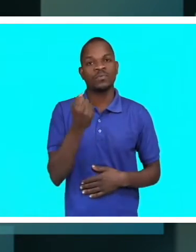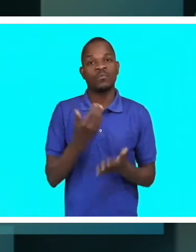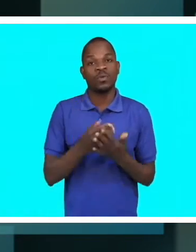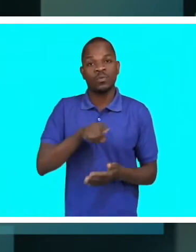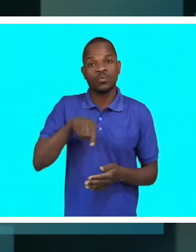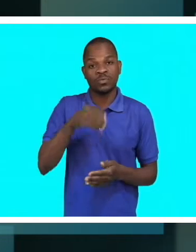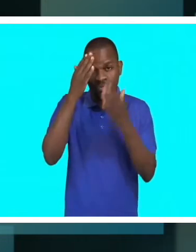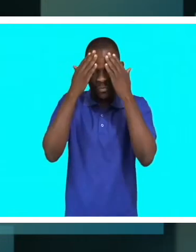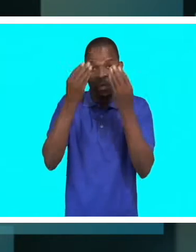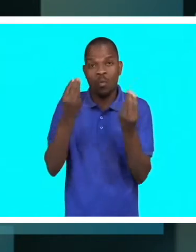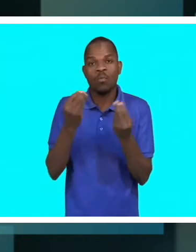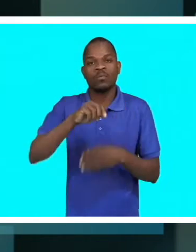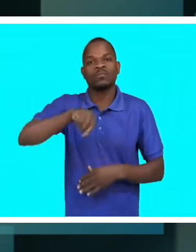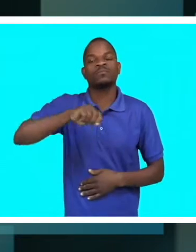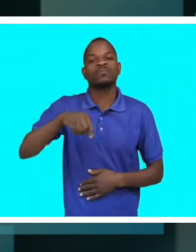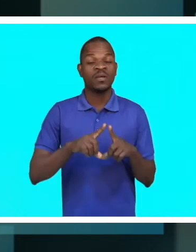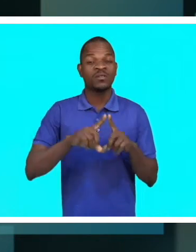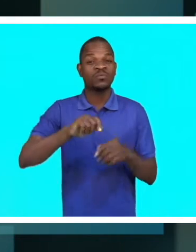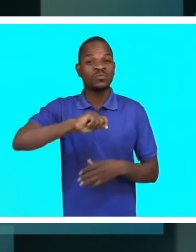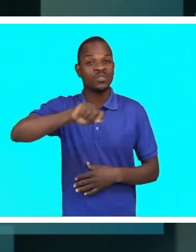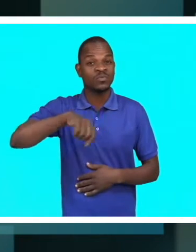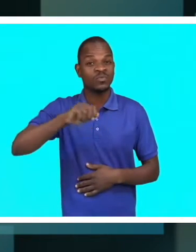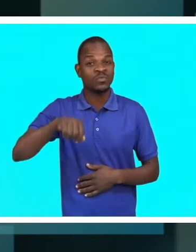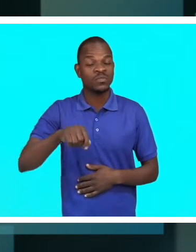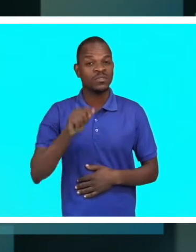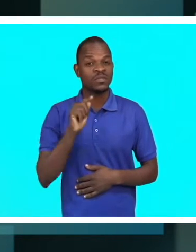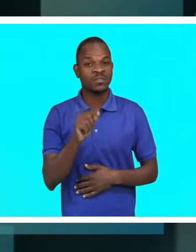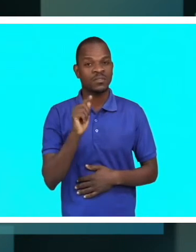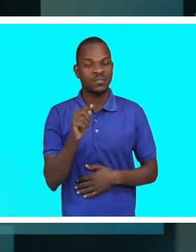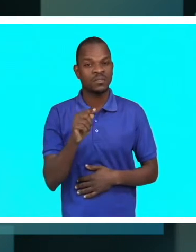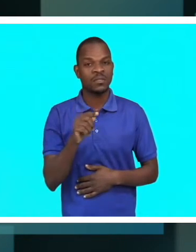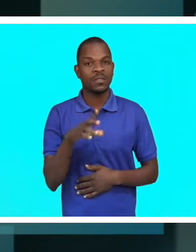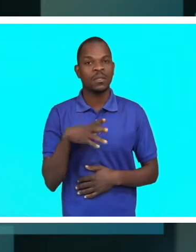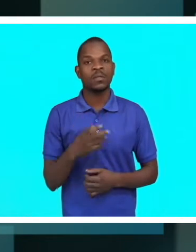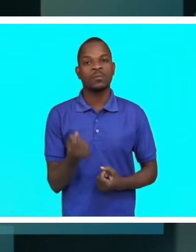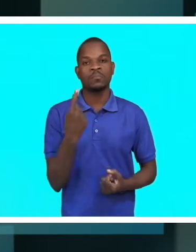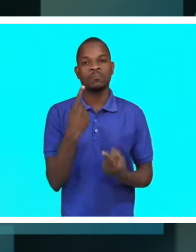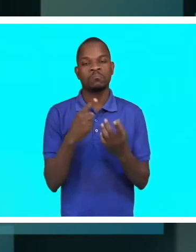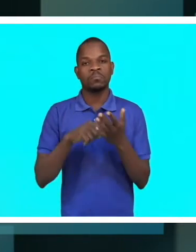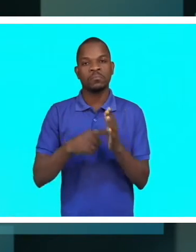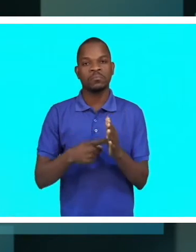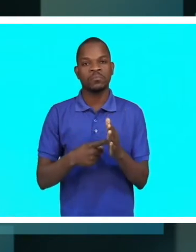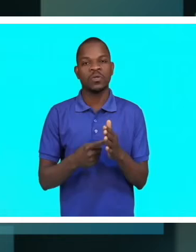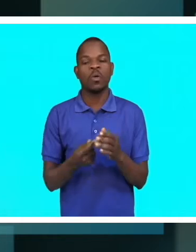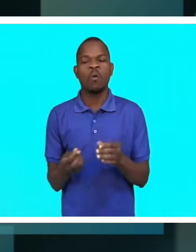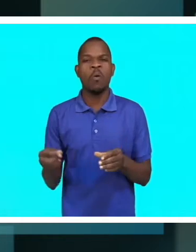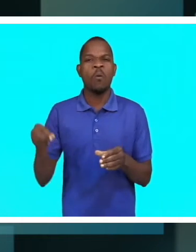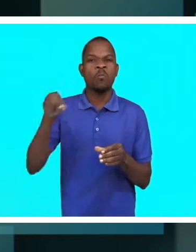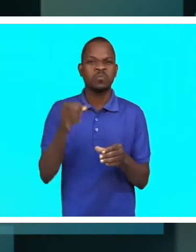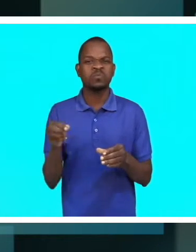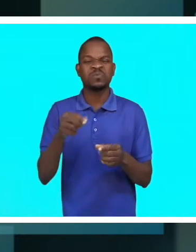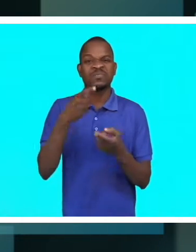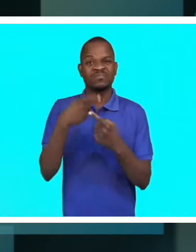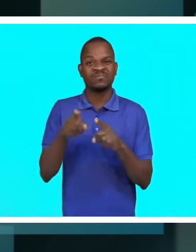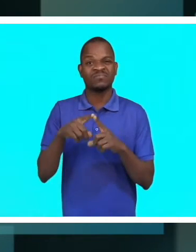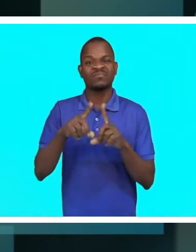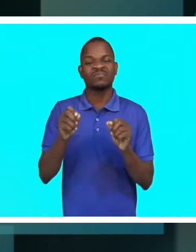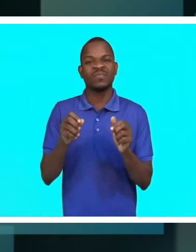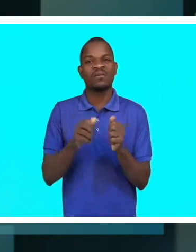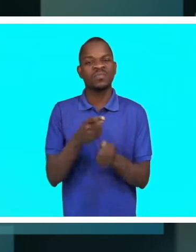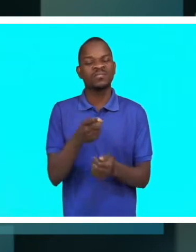Nós não sabemos como é foi confeccionada a comida. Coisas também que cozinham. Às vezes na cozinha querem que muitos